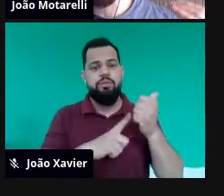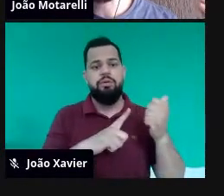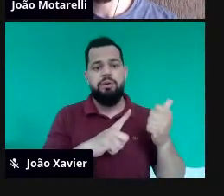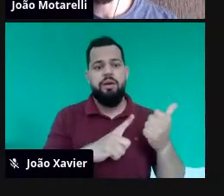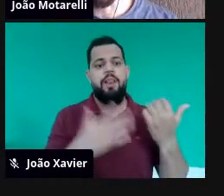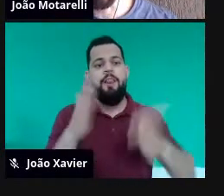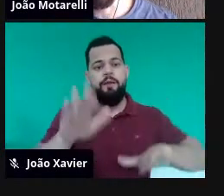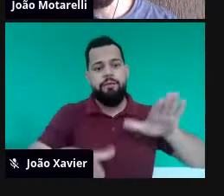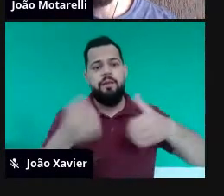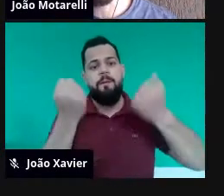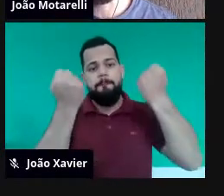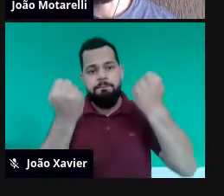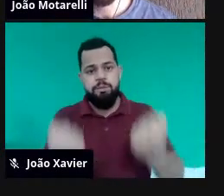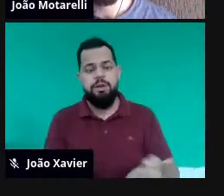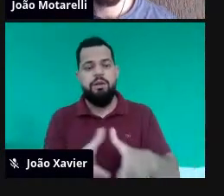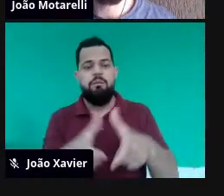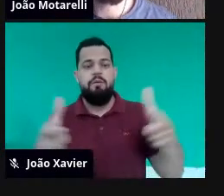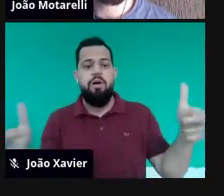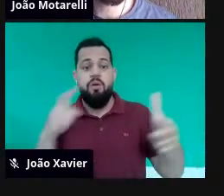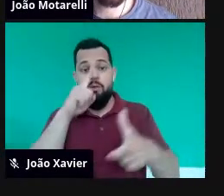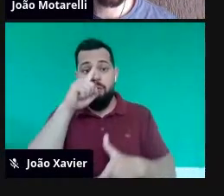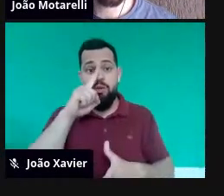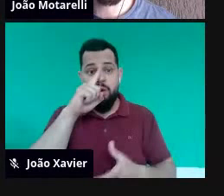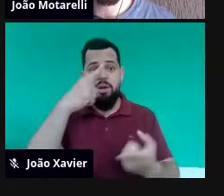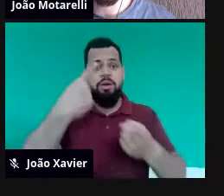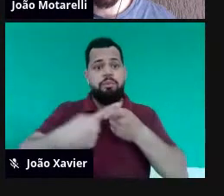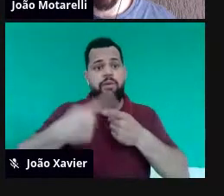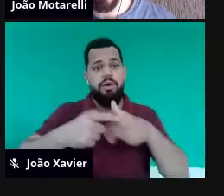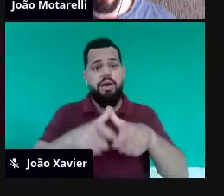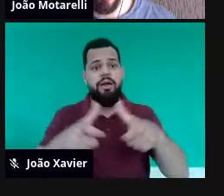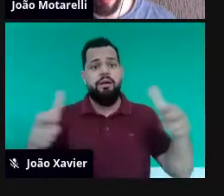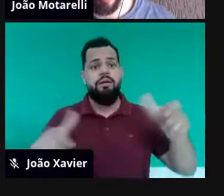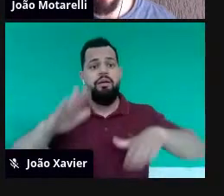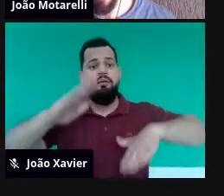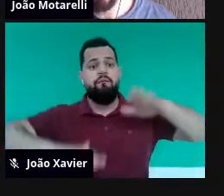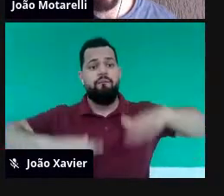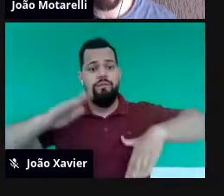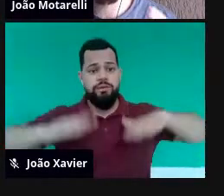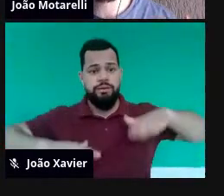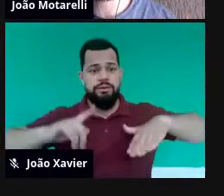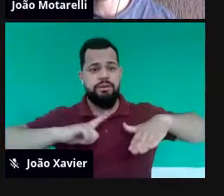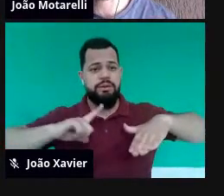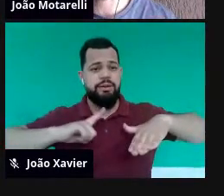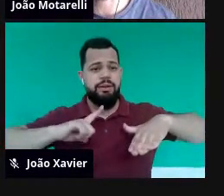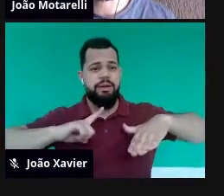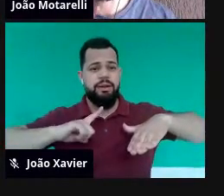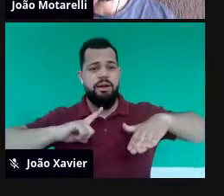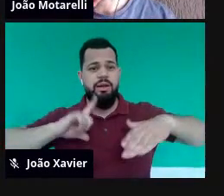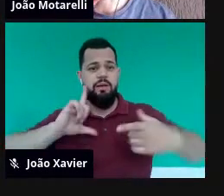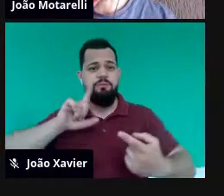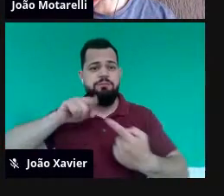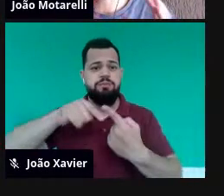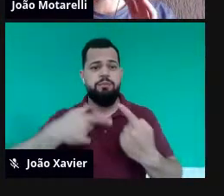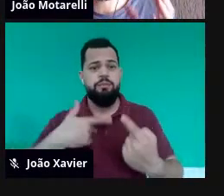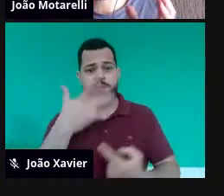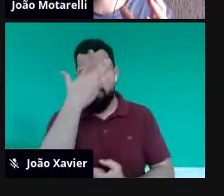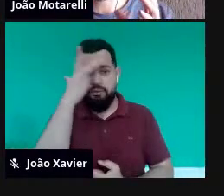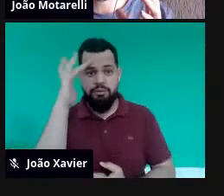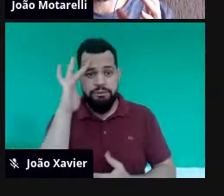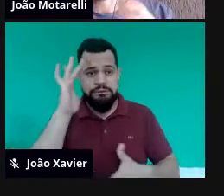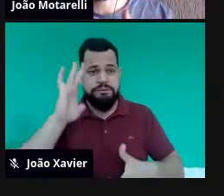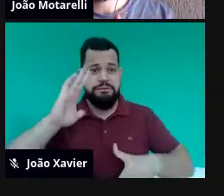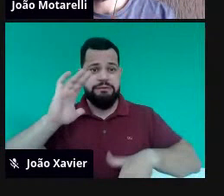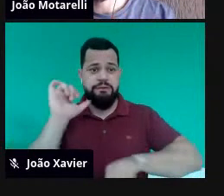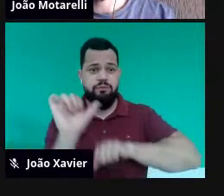peso aumenta esse risco, por quê? Porque muitas vezes a capacidade do indivíduo de modificar o